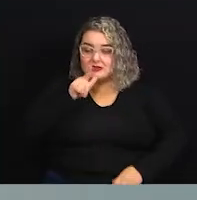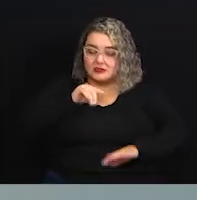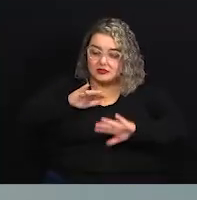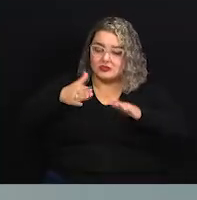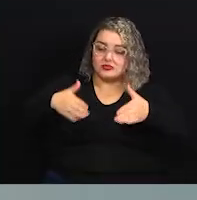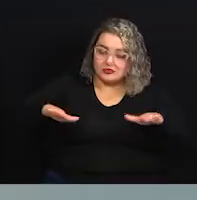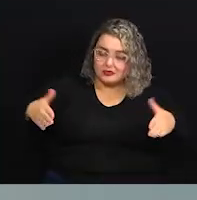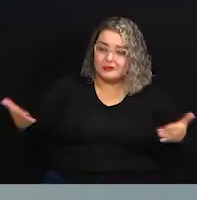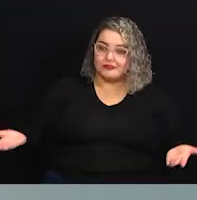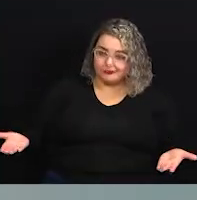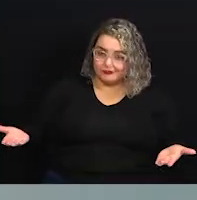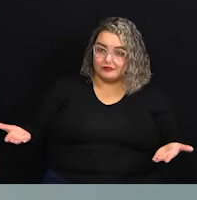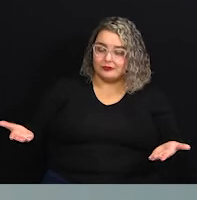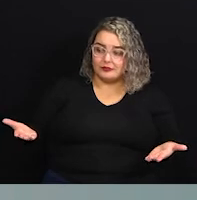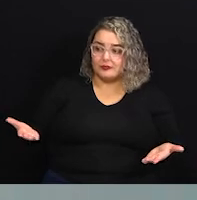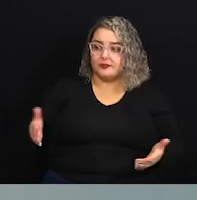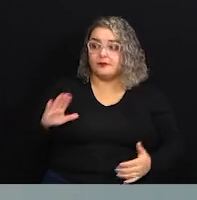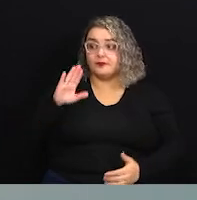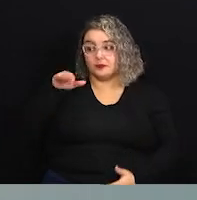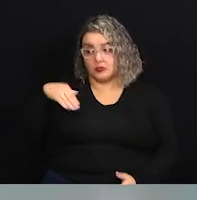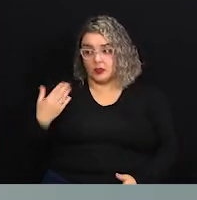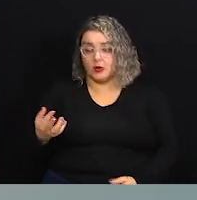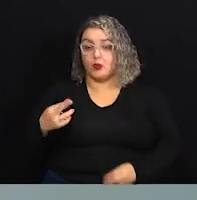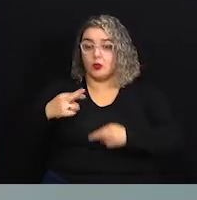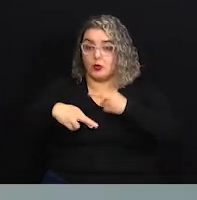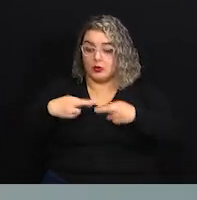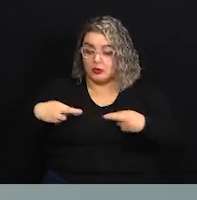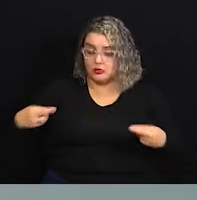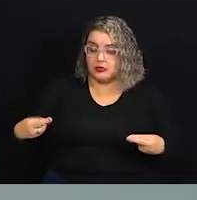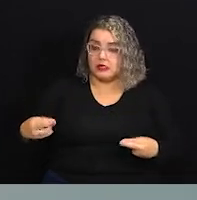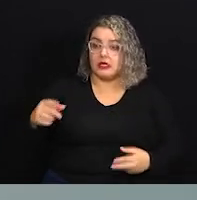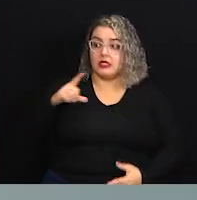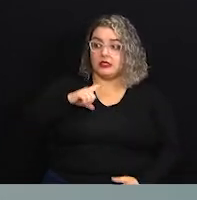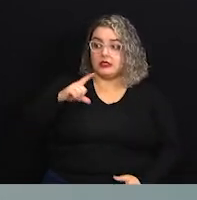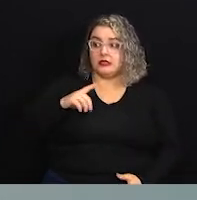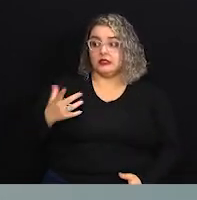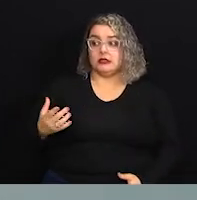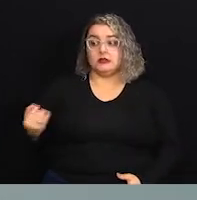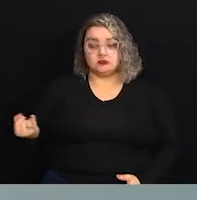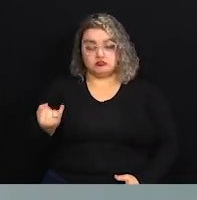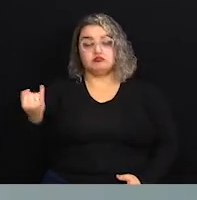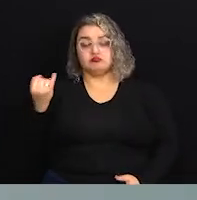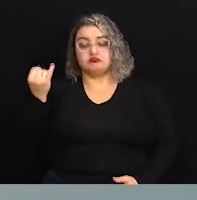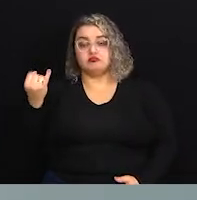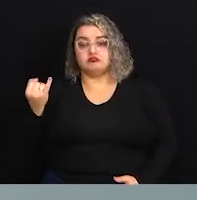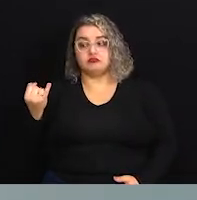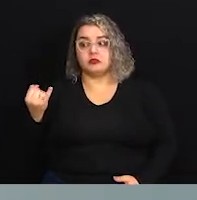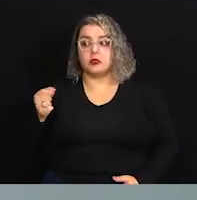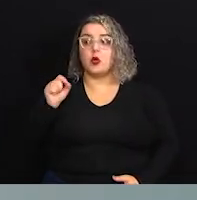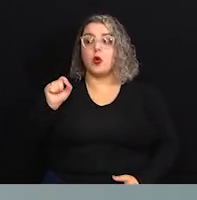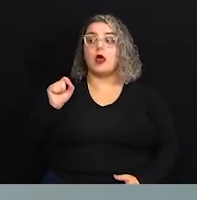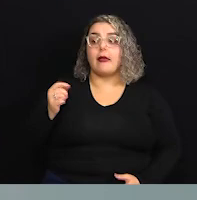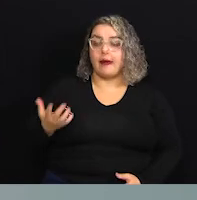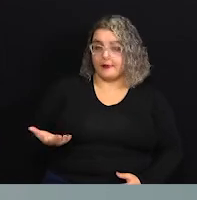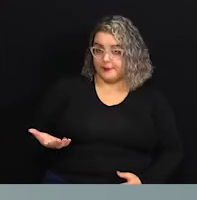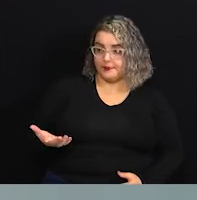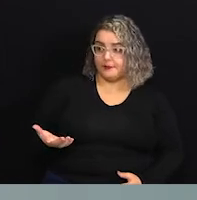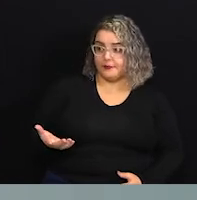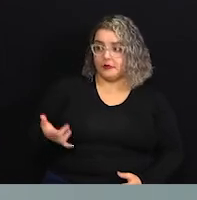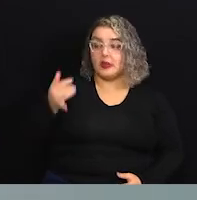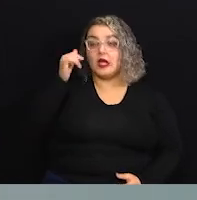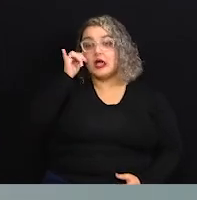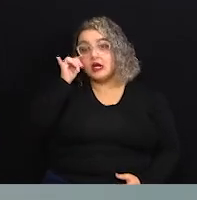dos oceanos. E quando nós reciclamos, existe um aspecto super interessante, que é